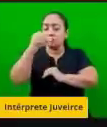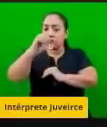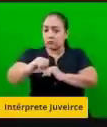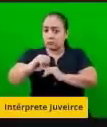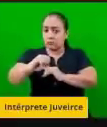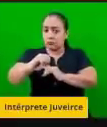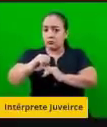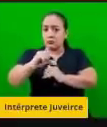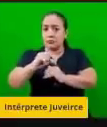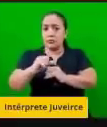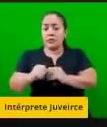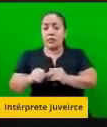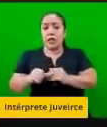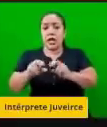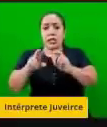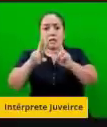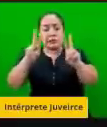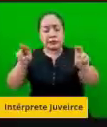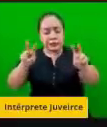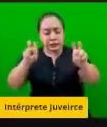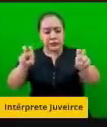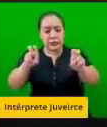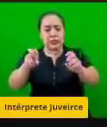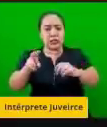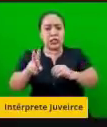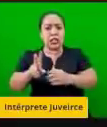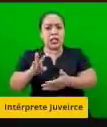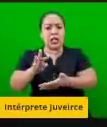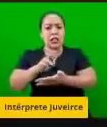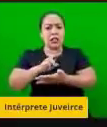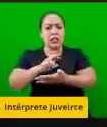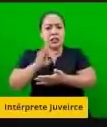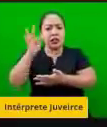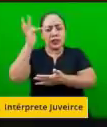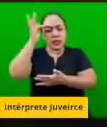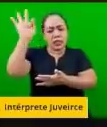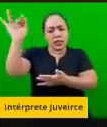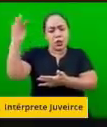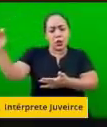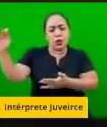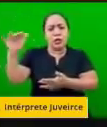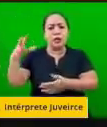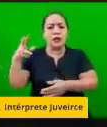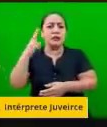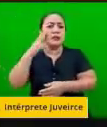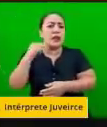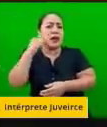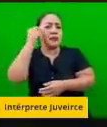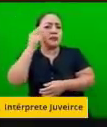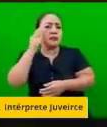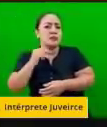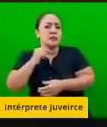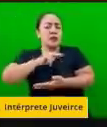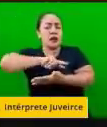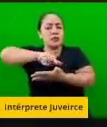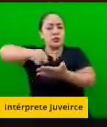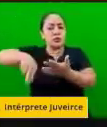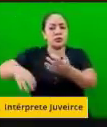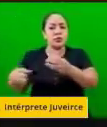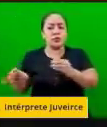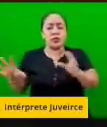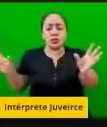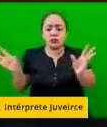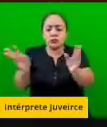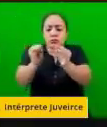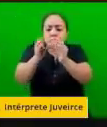as teorias raciais do século XIX e a construção da identidade nacional. Próximo